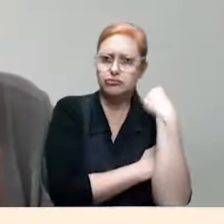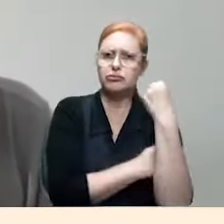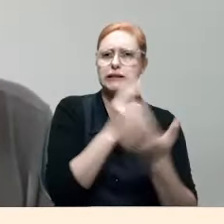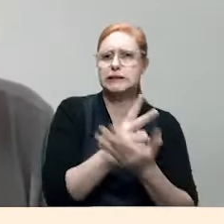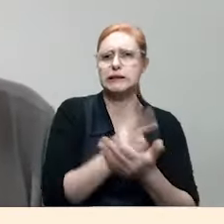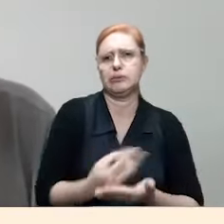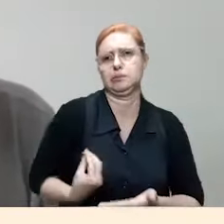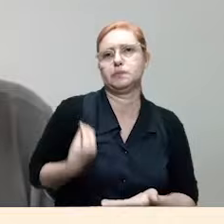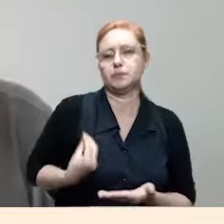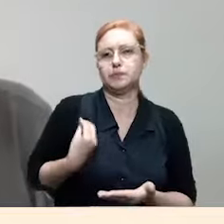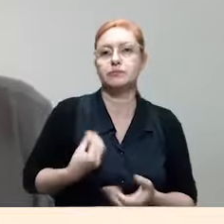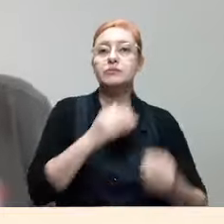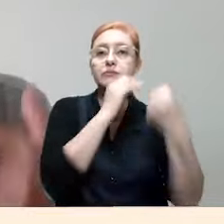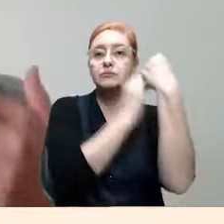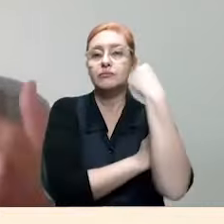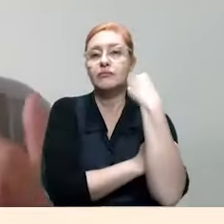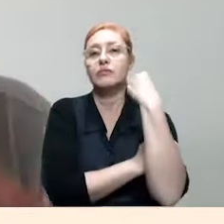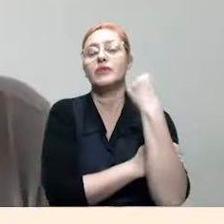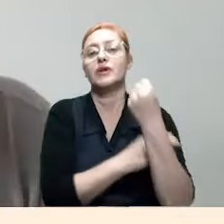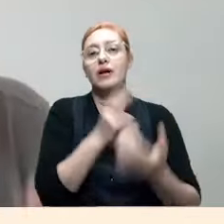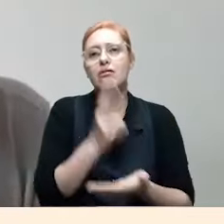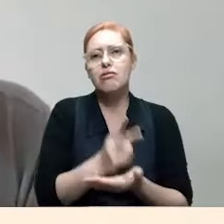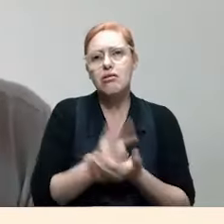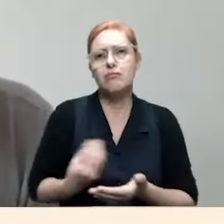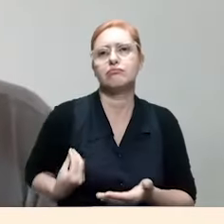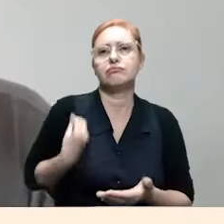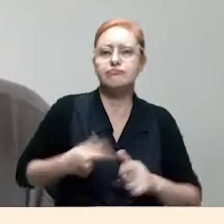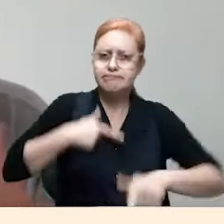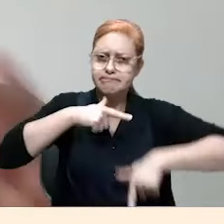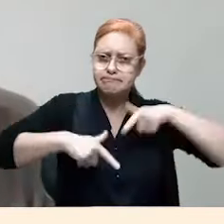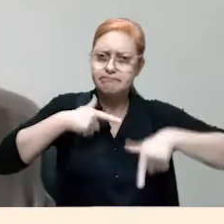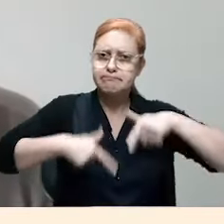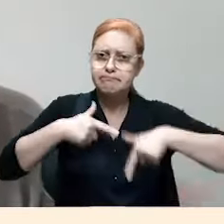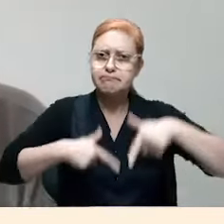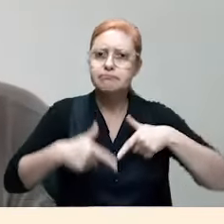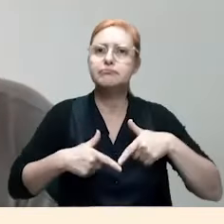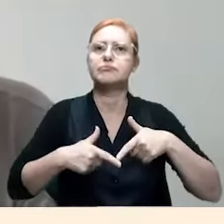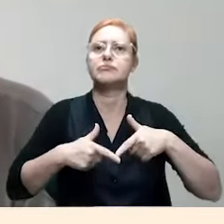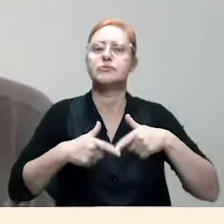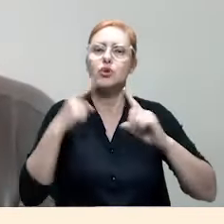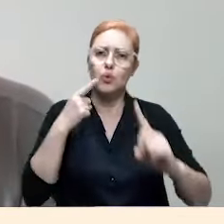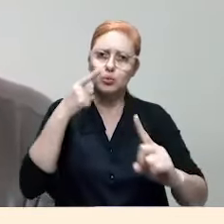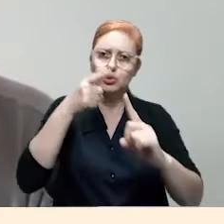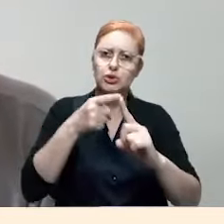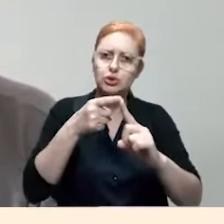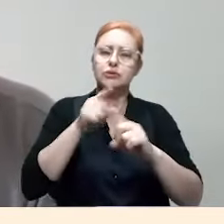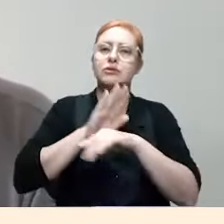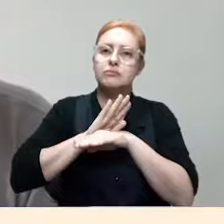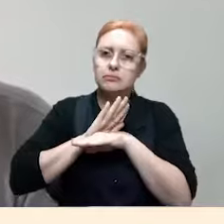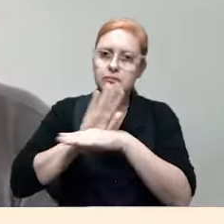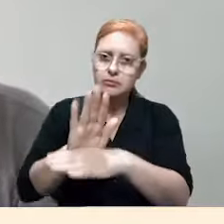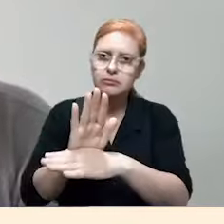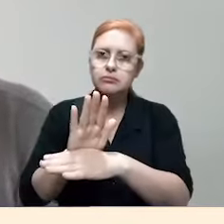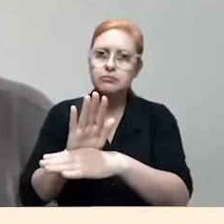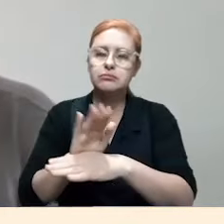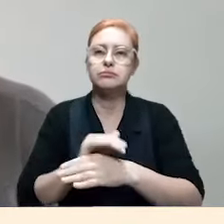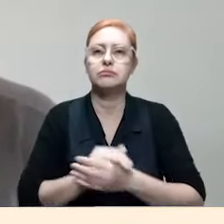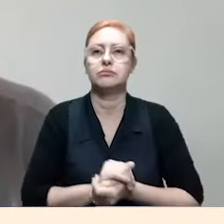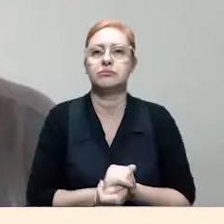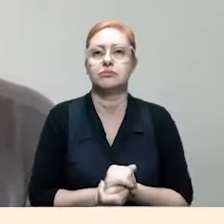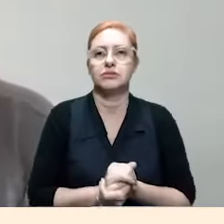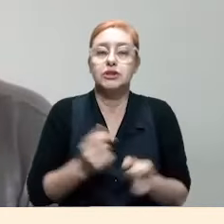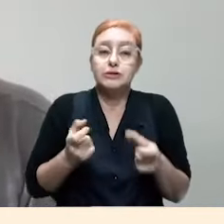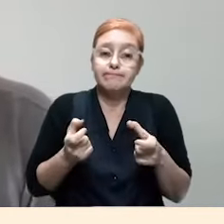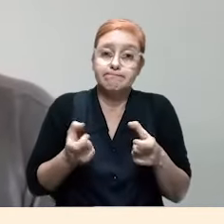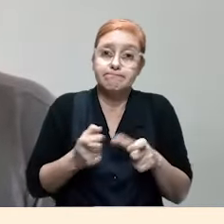de contribuir para diminuir, no mínimo, as desigualdades sociais, as